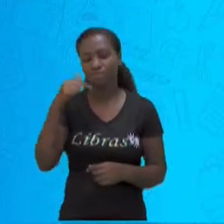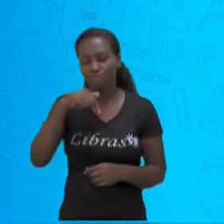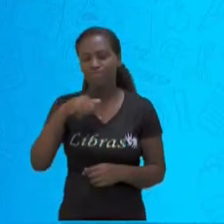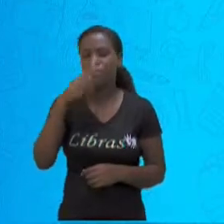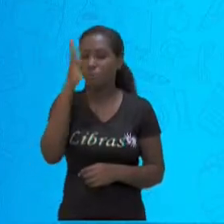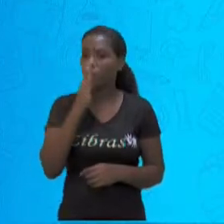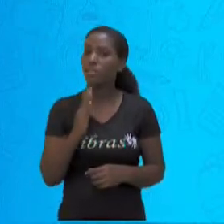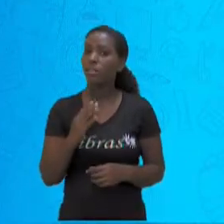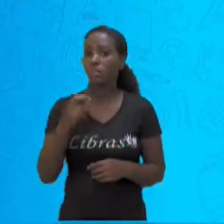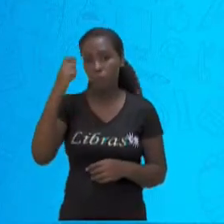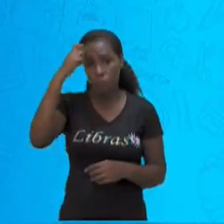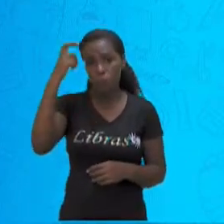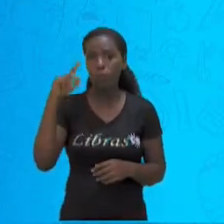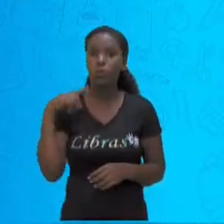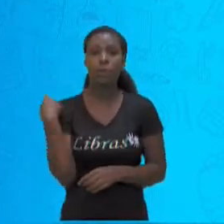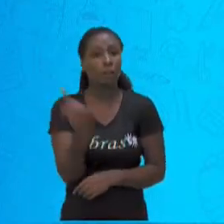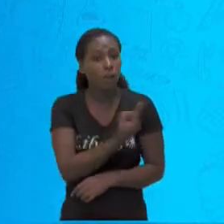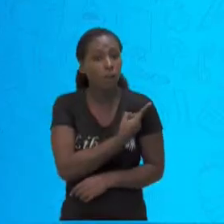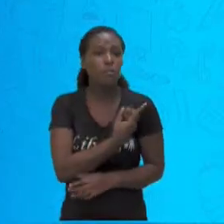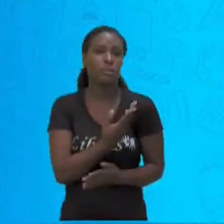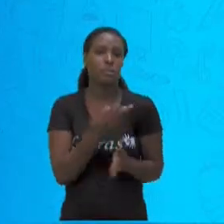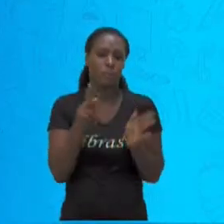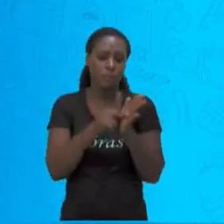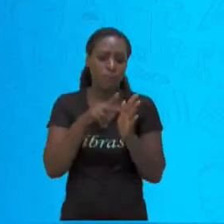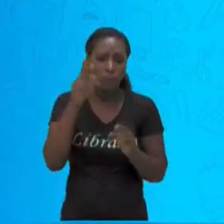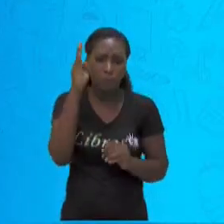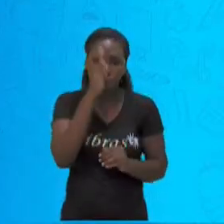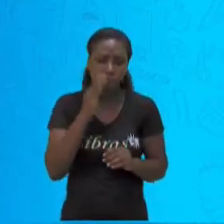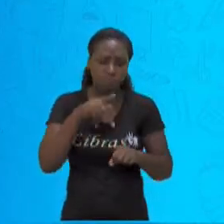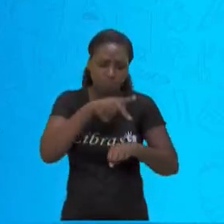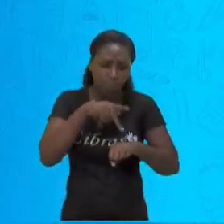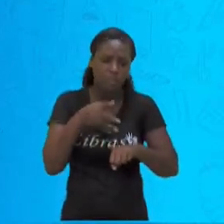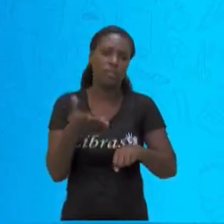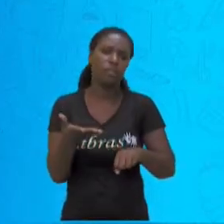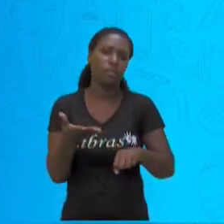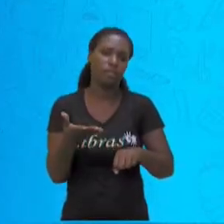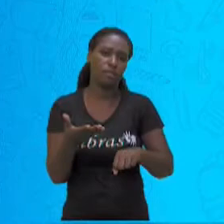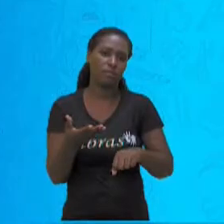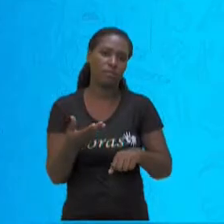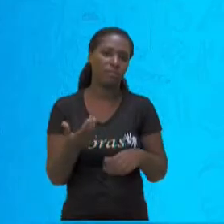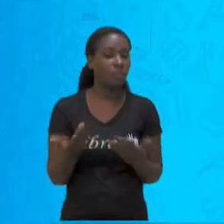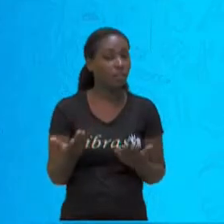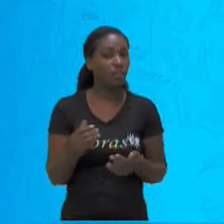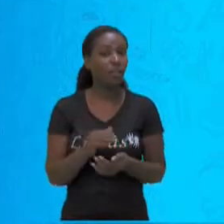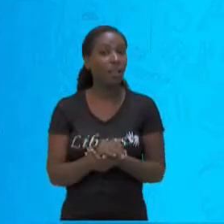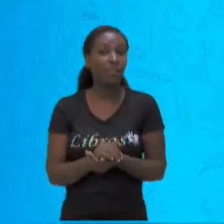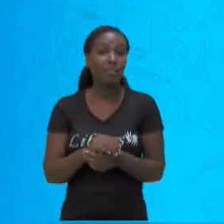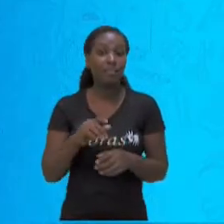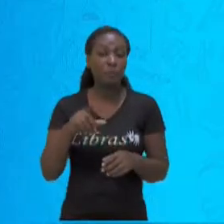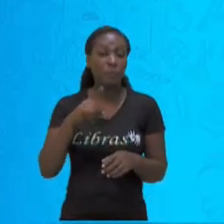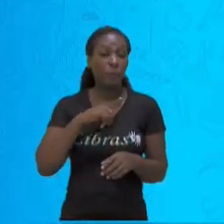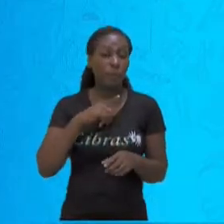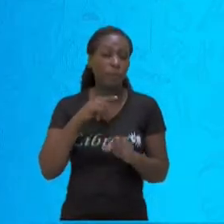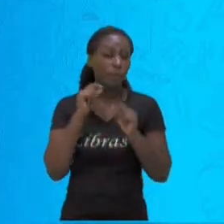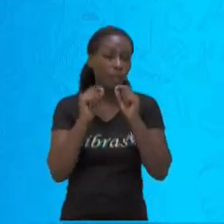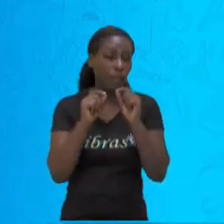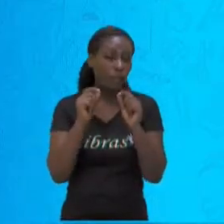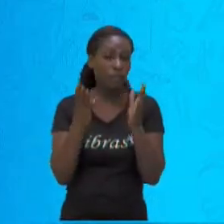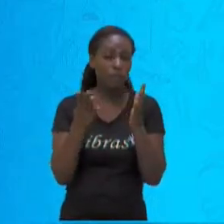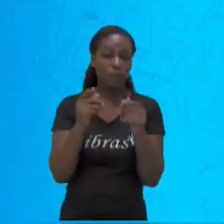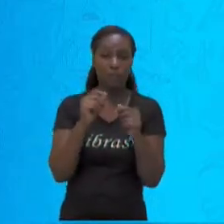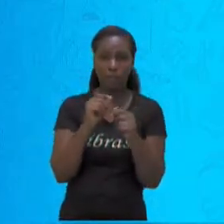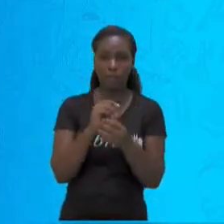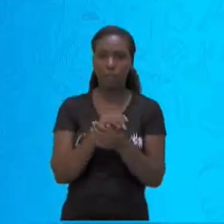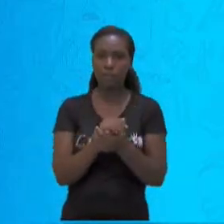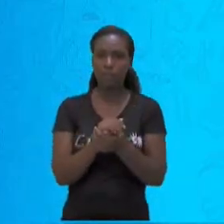valorizamos o que é nosso. Aí vai um dito popular, né? Que o profeta não